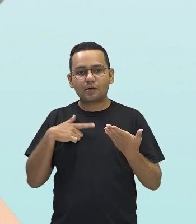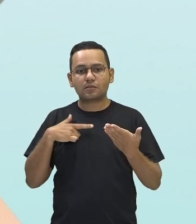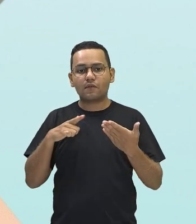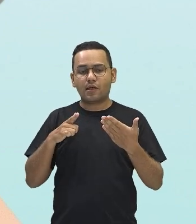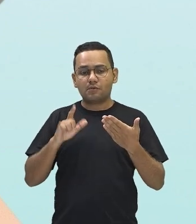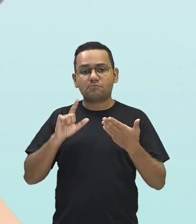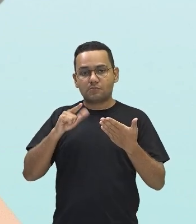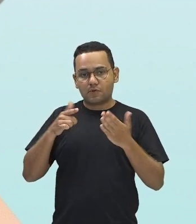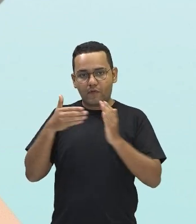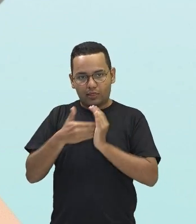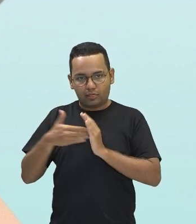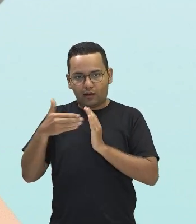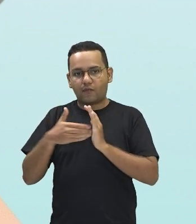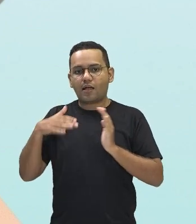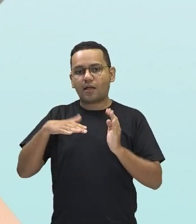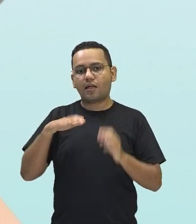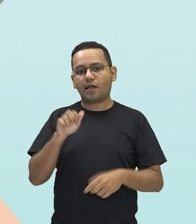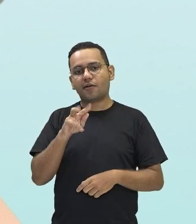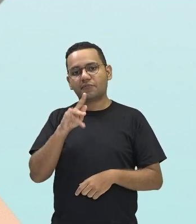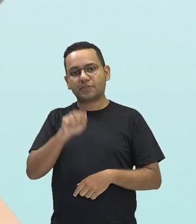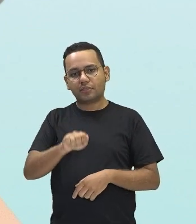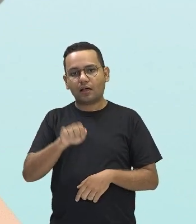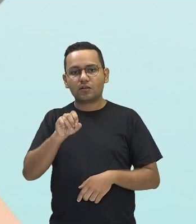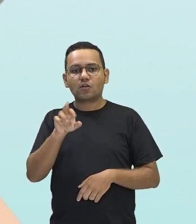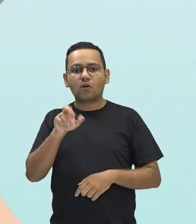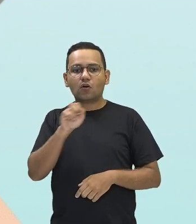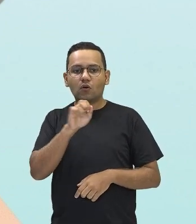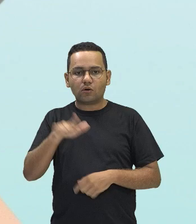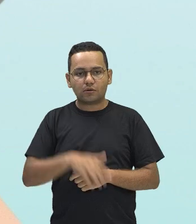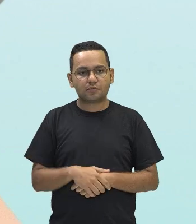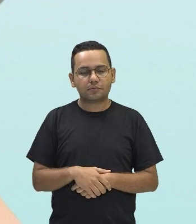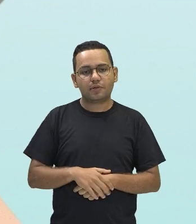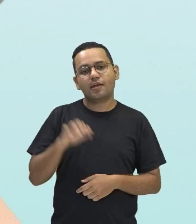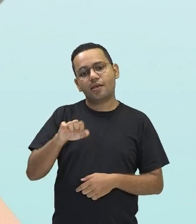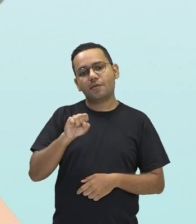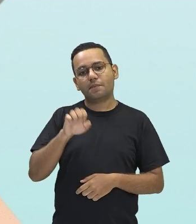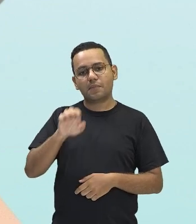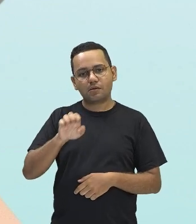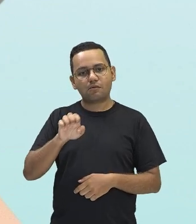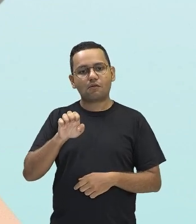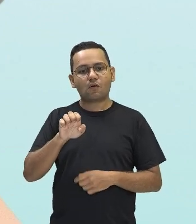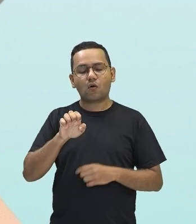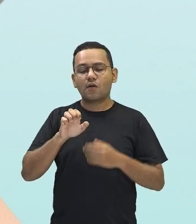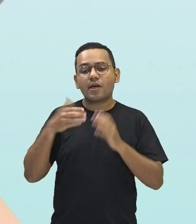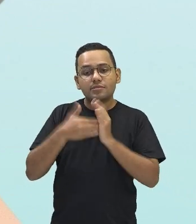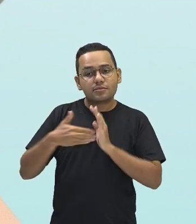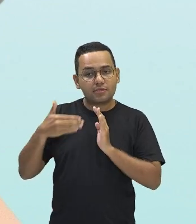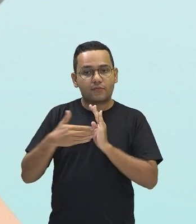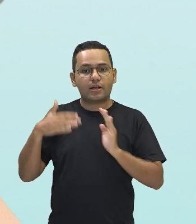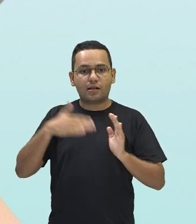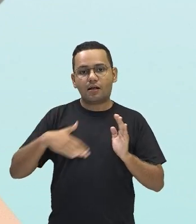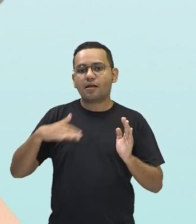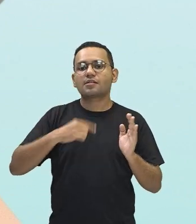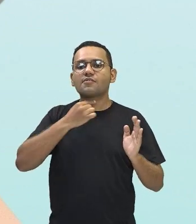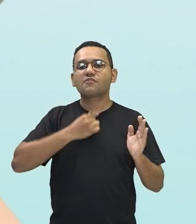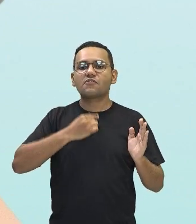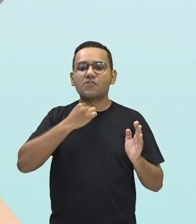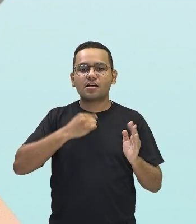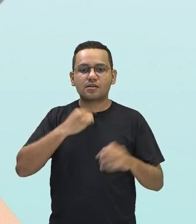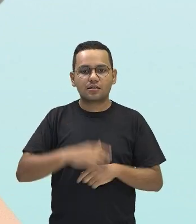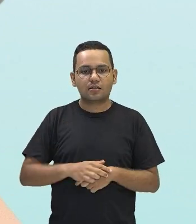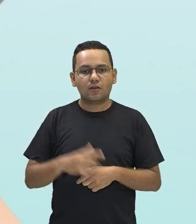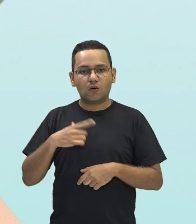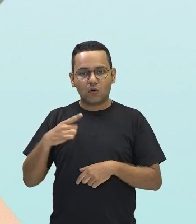oral. A epiglote bloqueia a entrada da faringe, essa seta logo aí abaixo onde está de